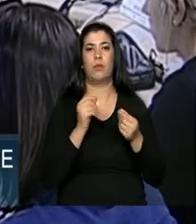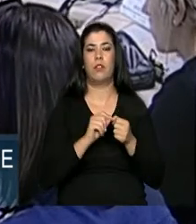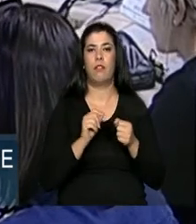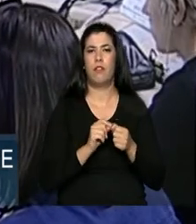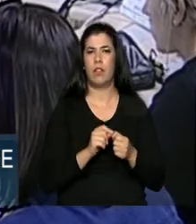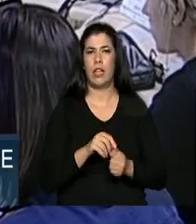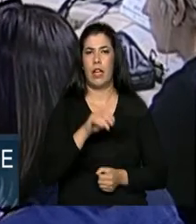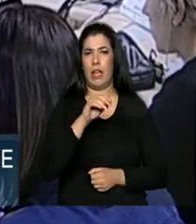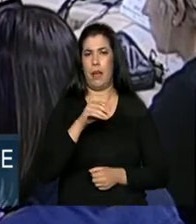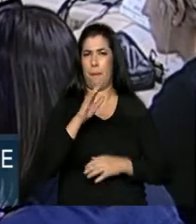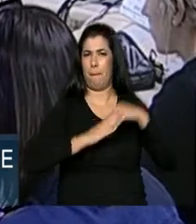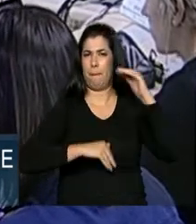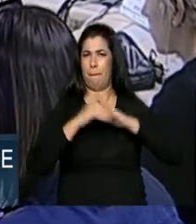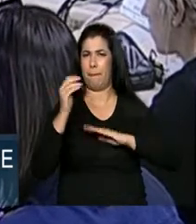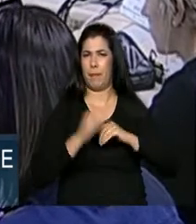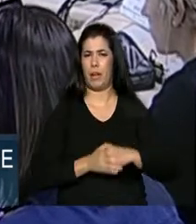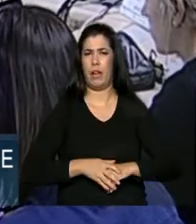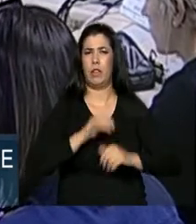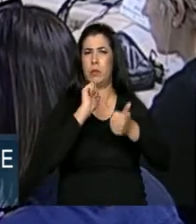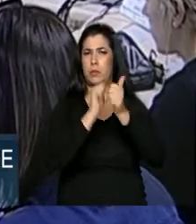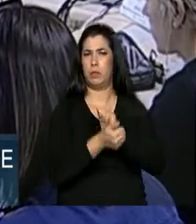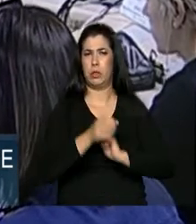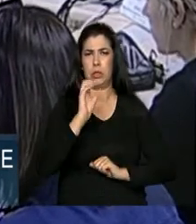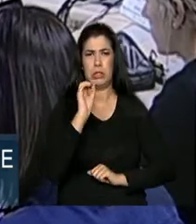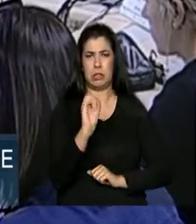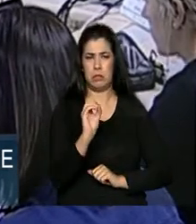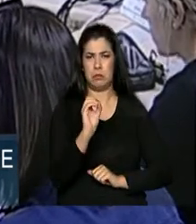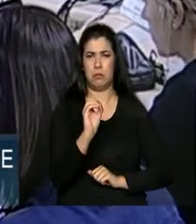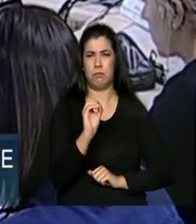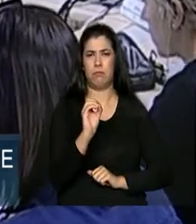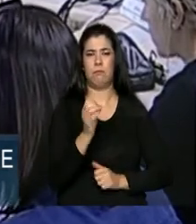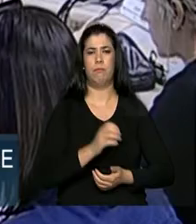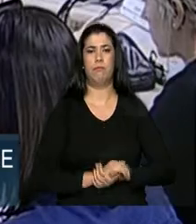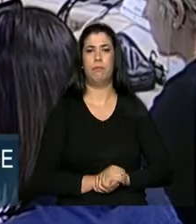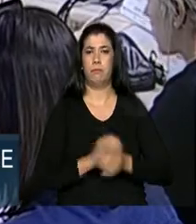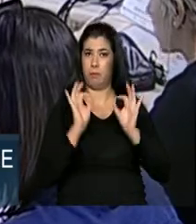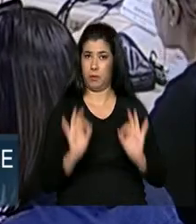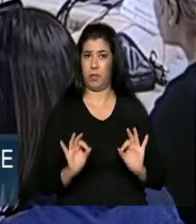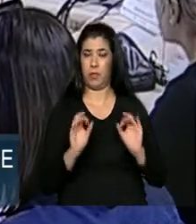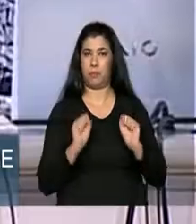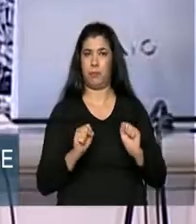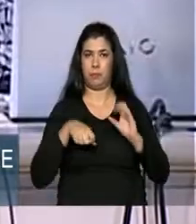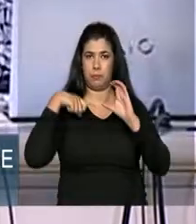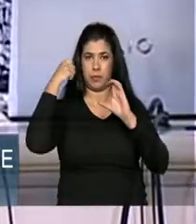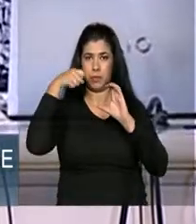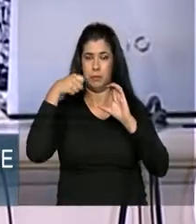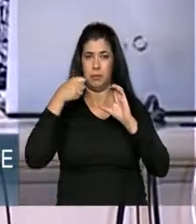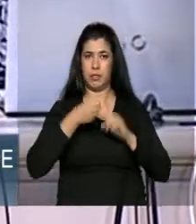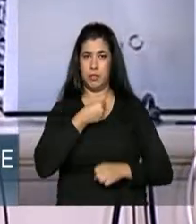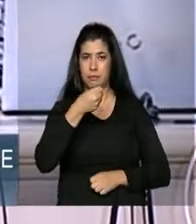Inatividade é zero. Tá bom? Perfeito, podemos gravar?